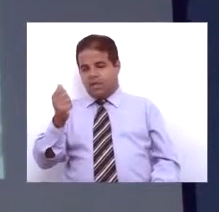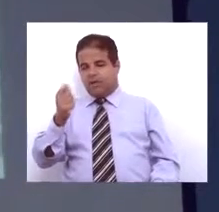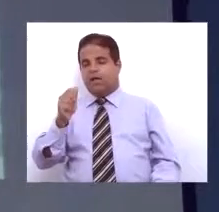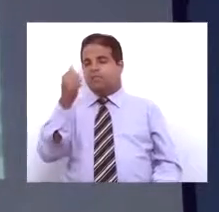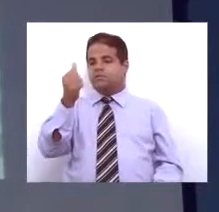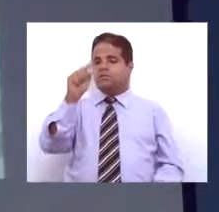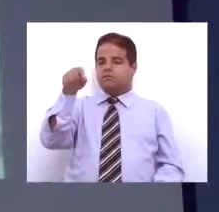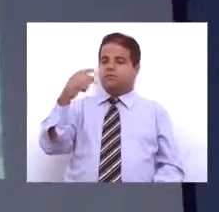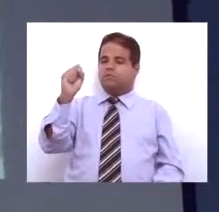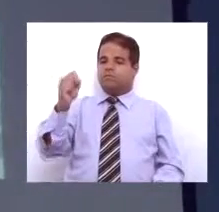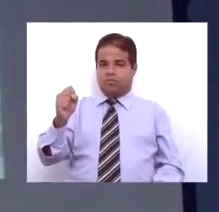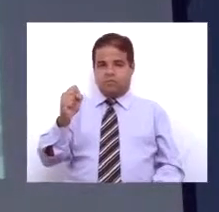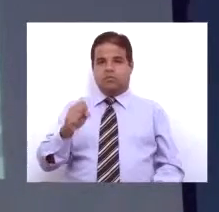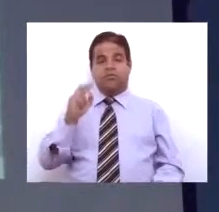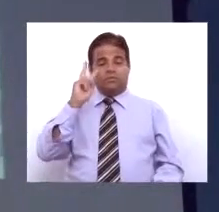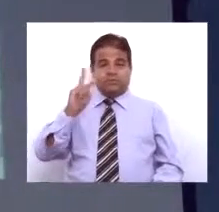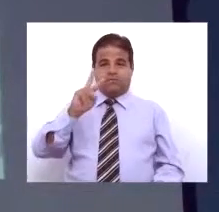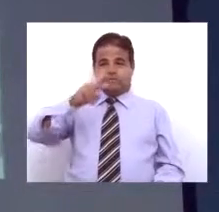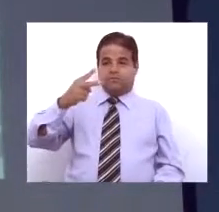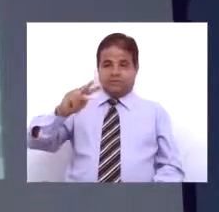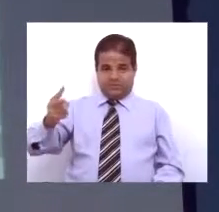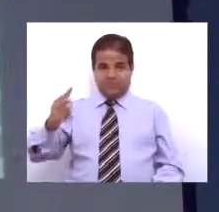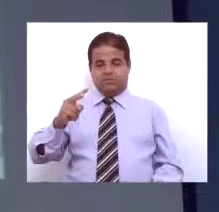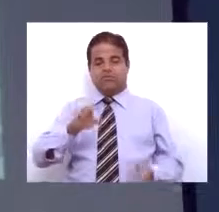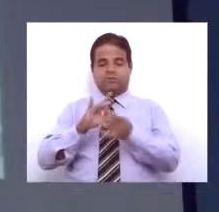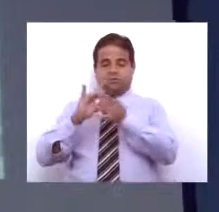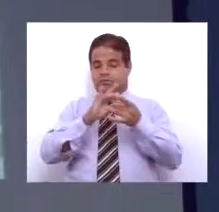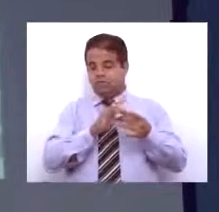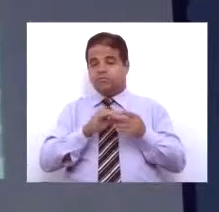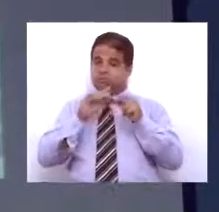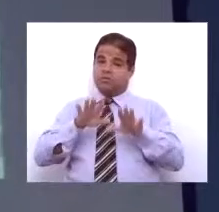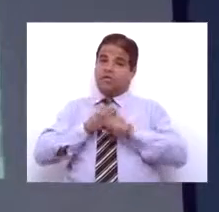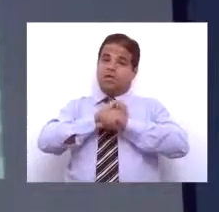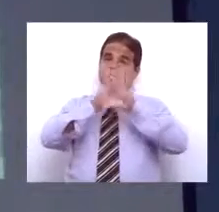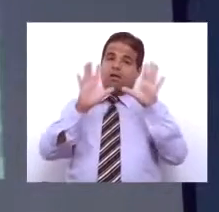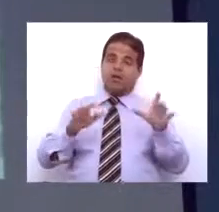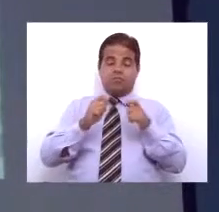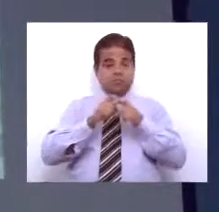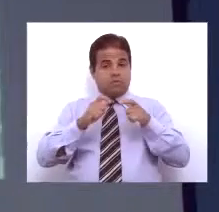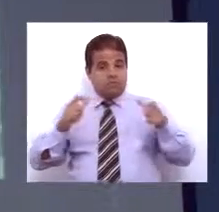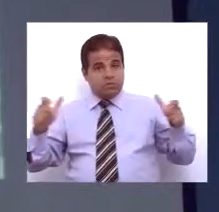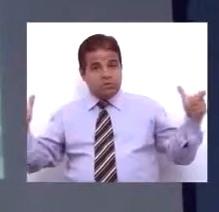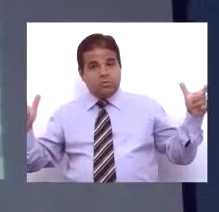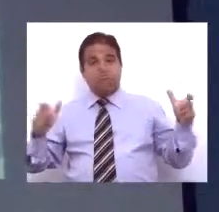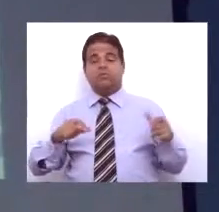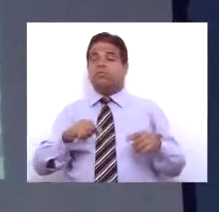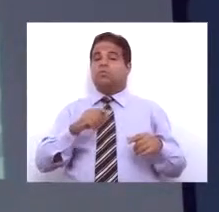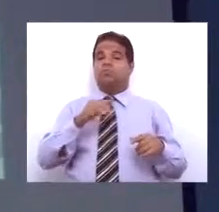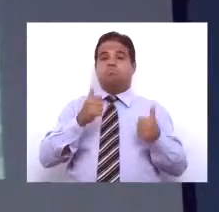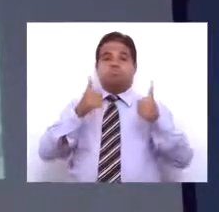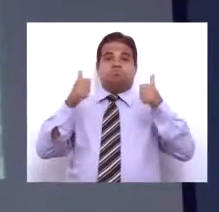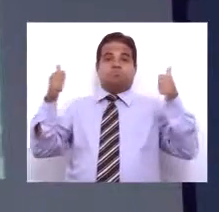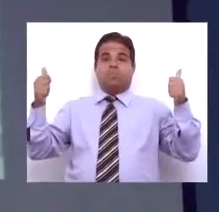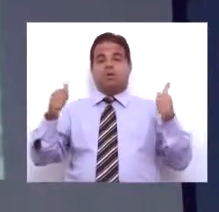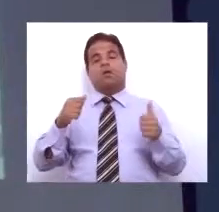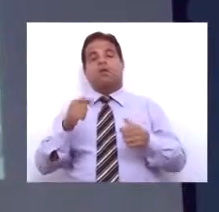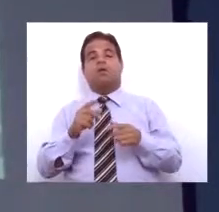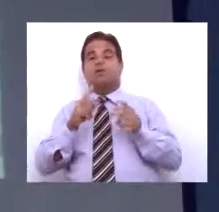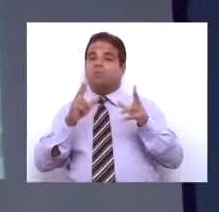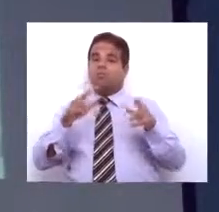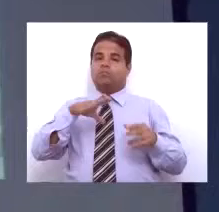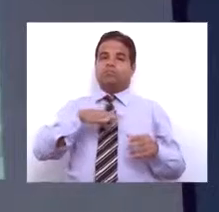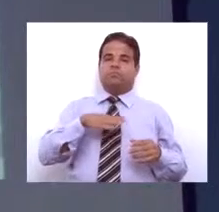mas quando analisamos as transferências da união fica claro que o crescimento não foi tão pujante quanto o do